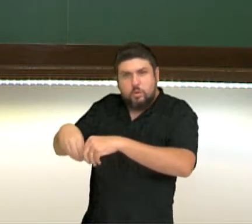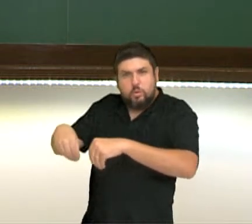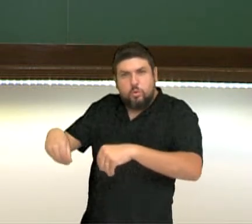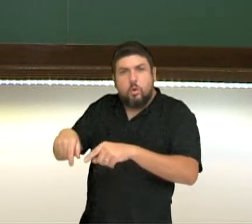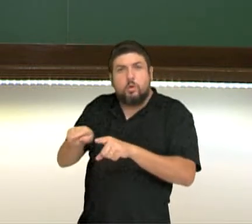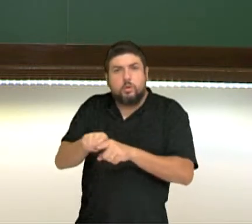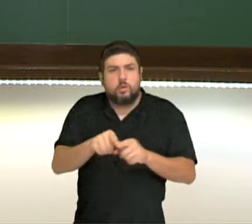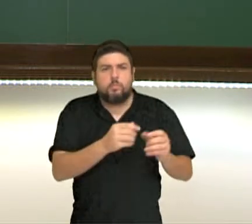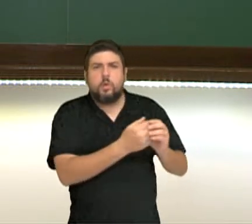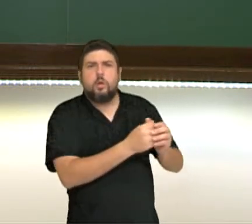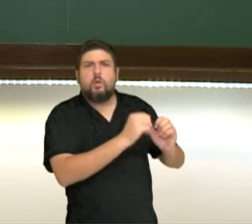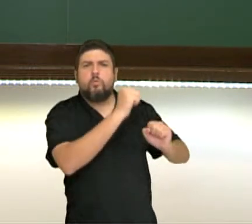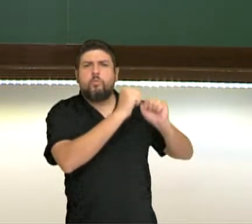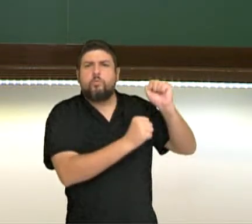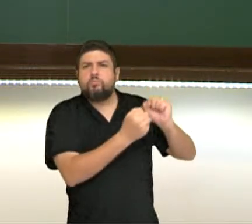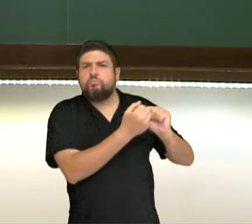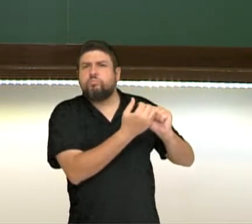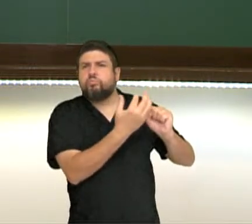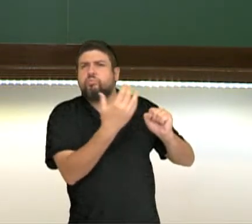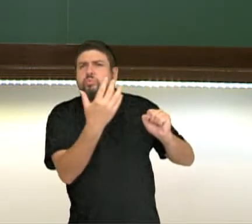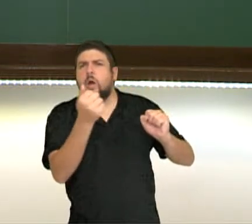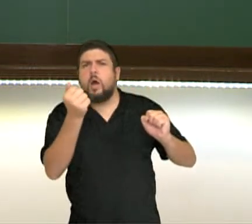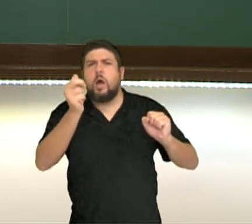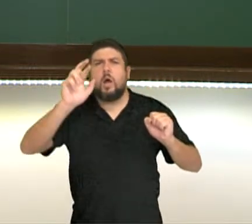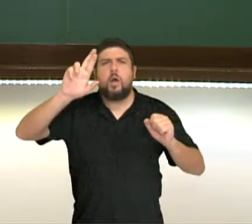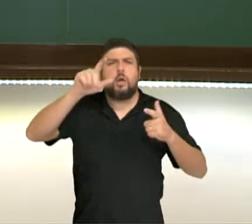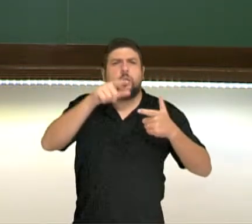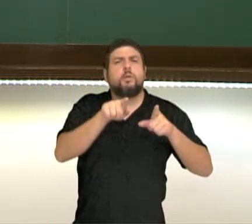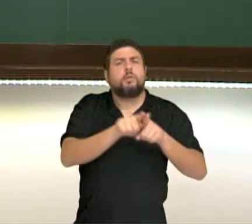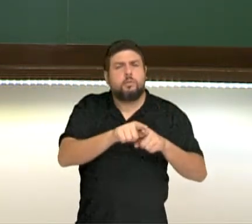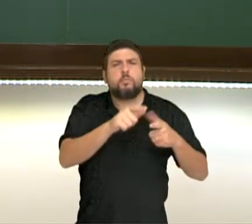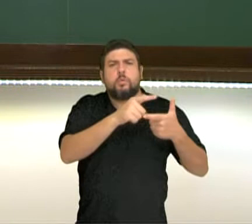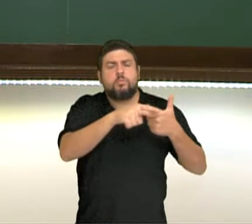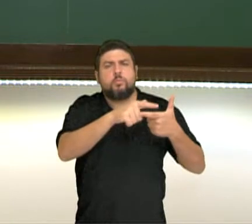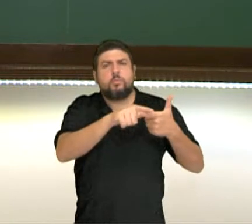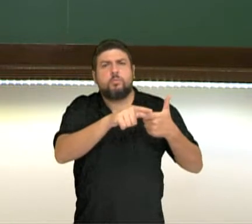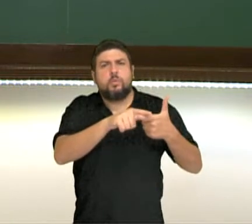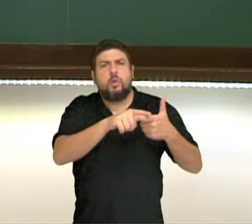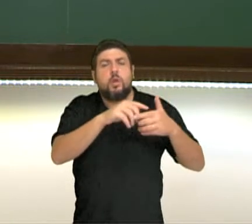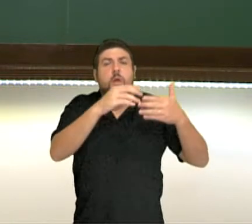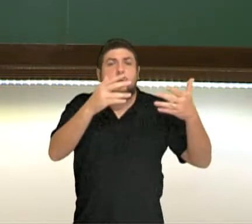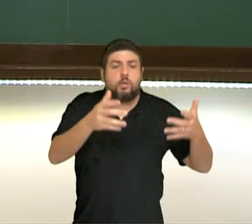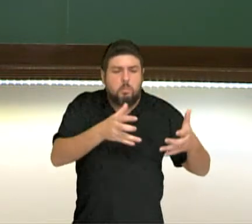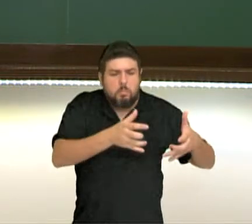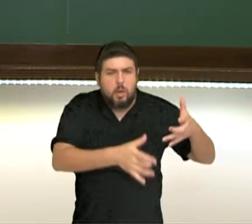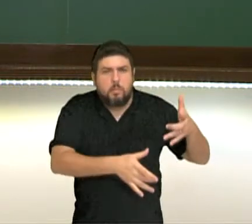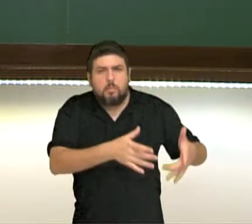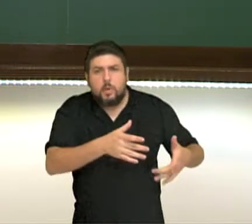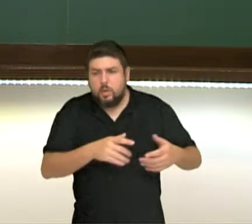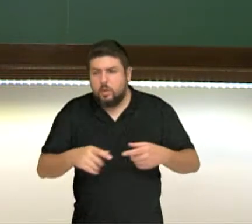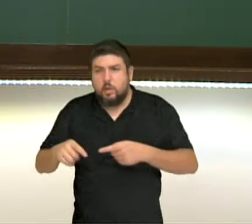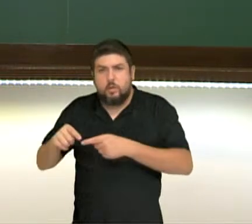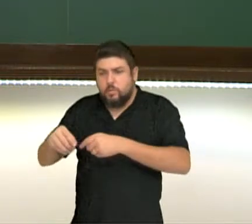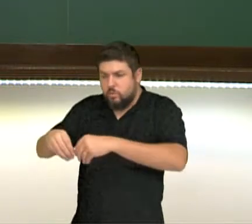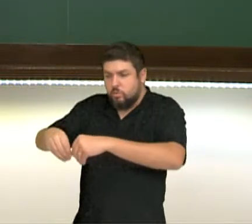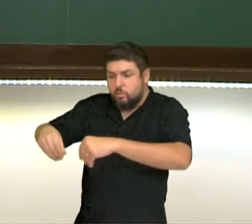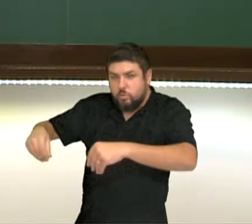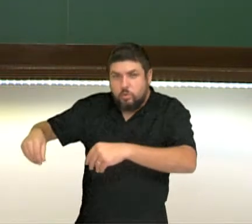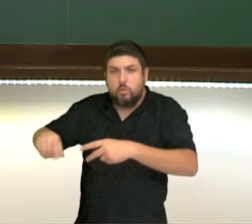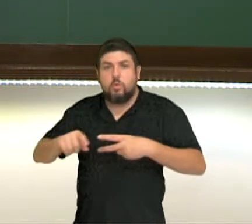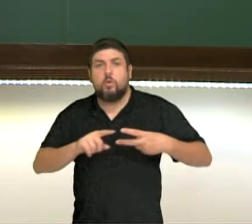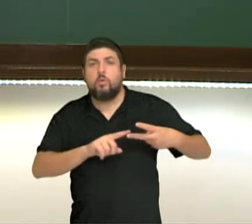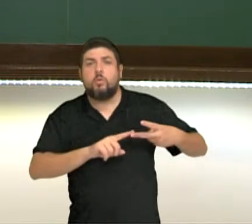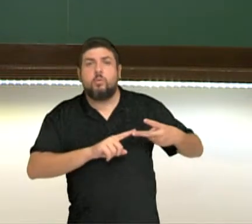ar consequentemente vai danificar também toda a rede vai danificar o solo a água